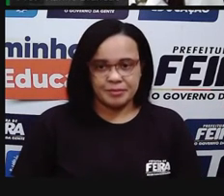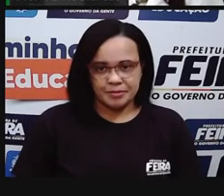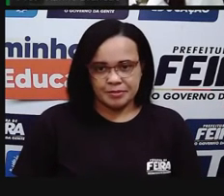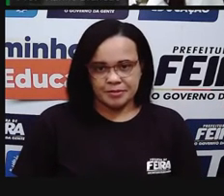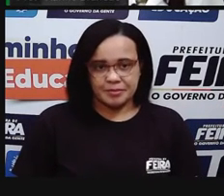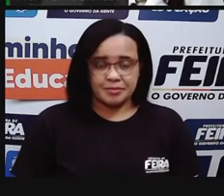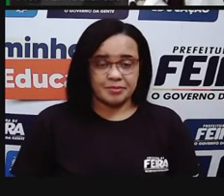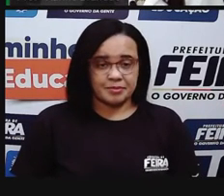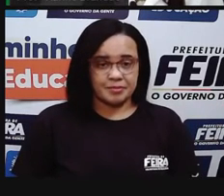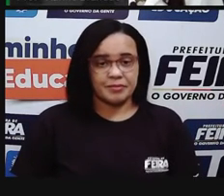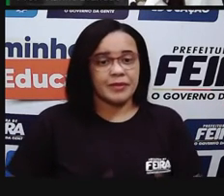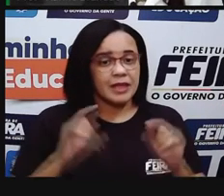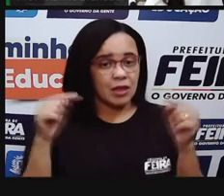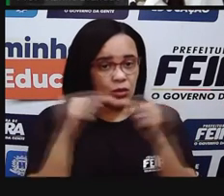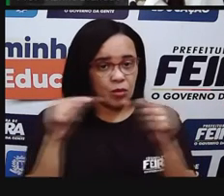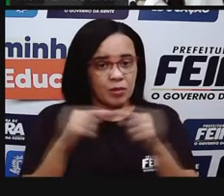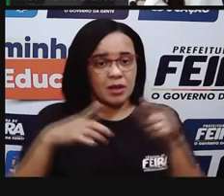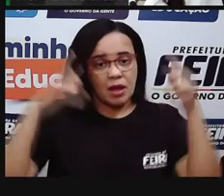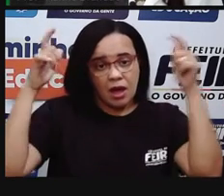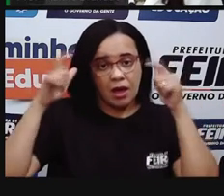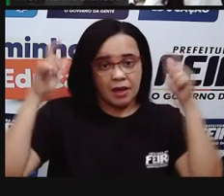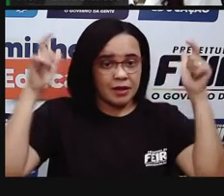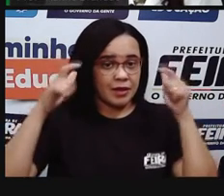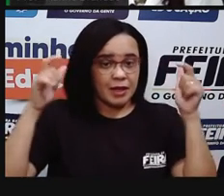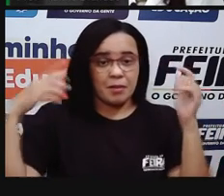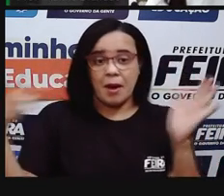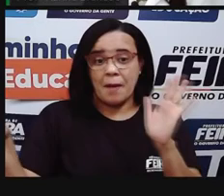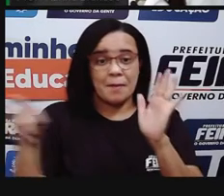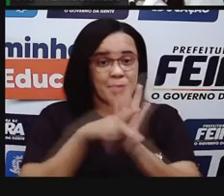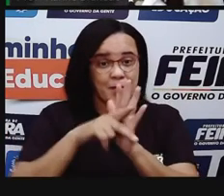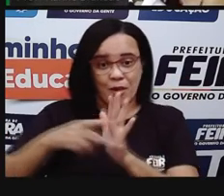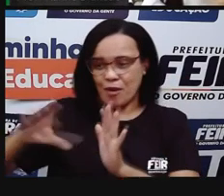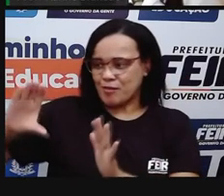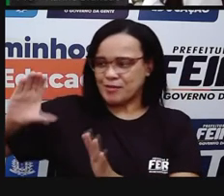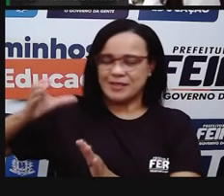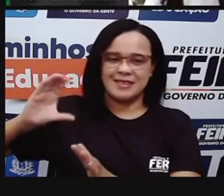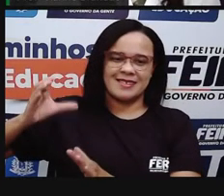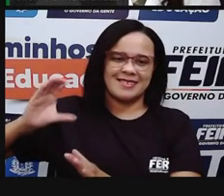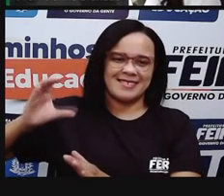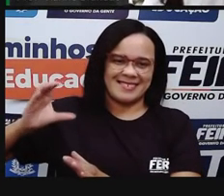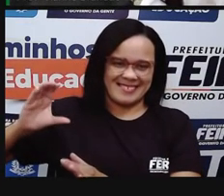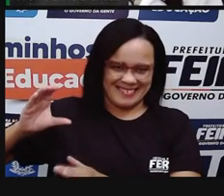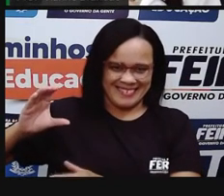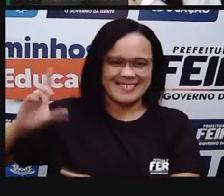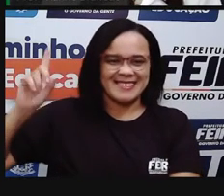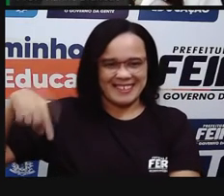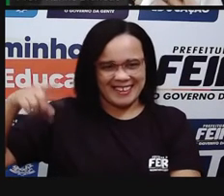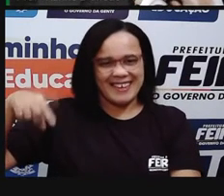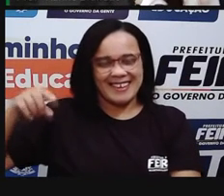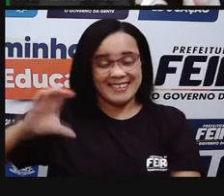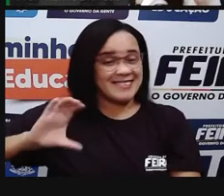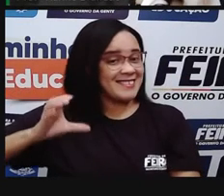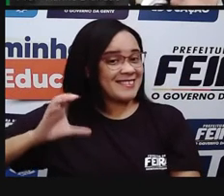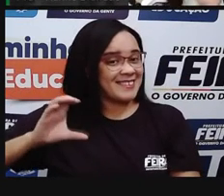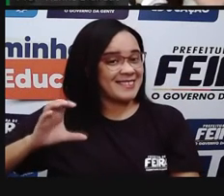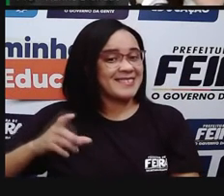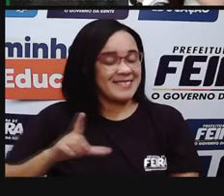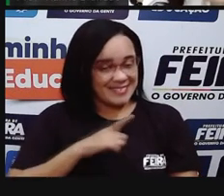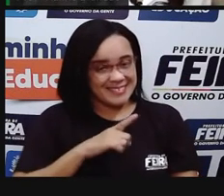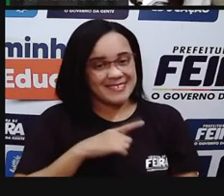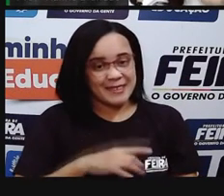são o reino dos fungos, e o reino, né, Monera, que são o reino das bactérias. E cada um desses